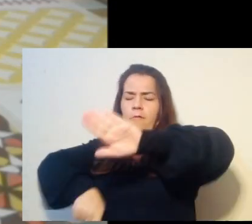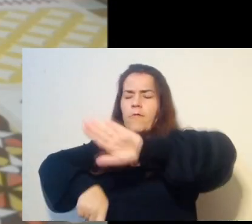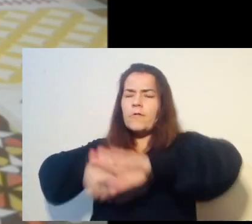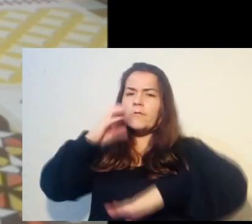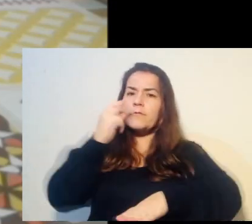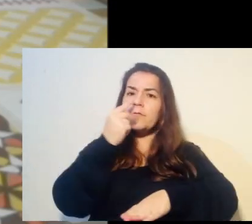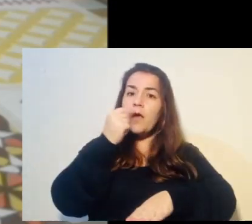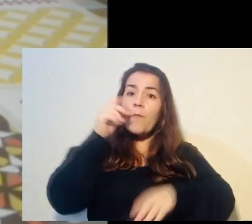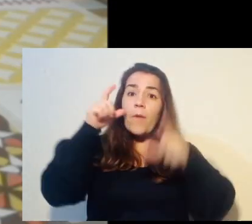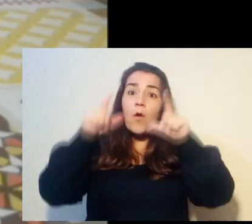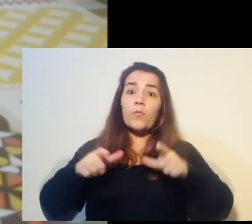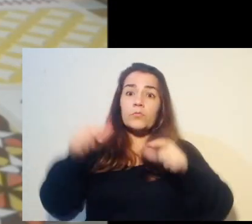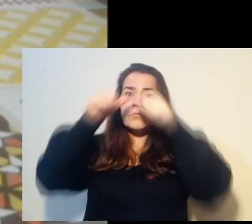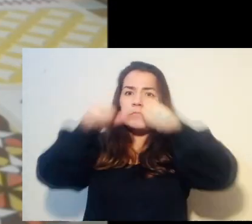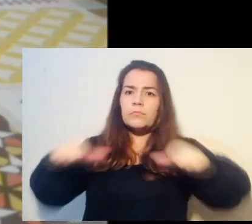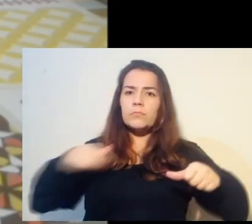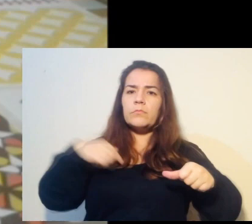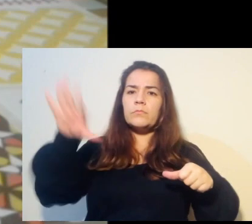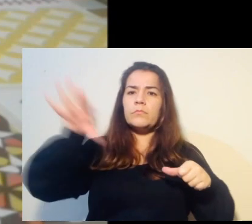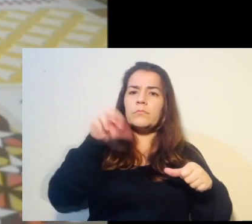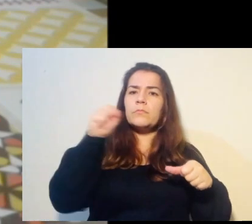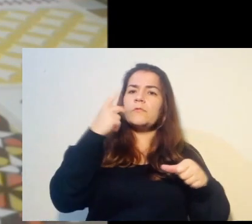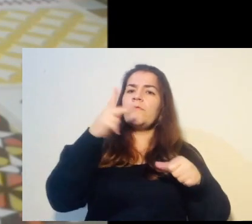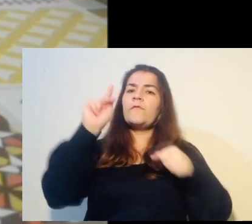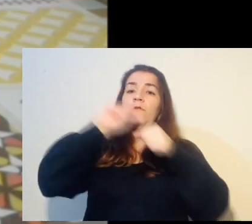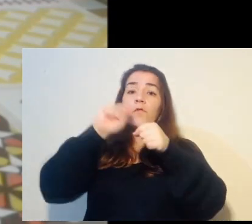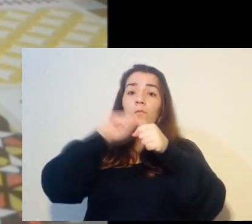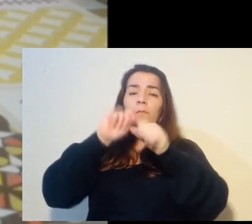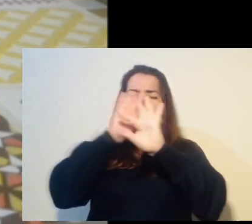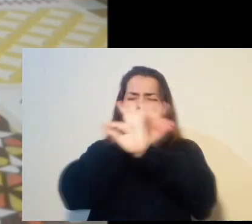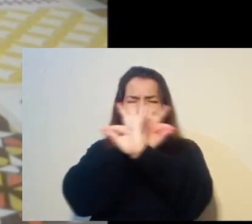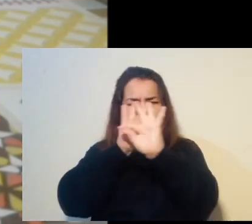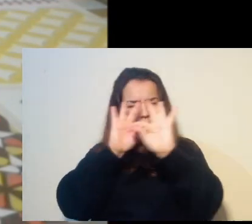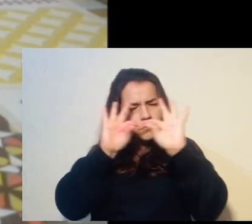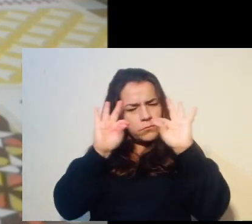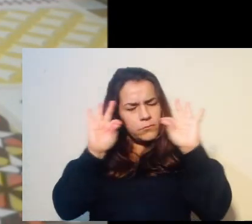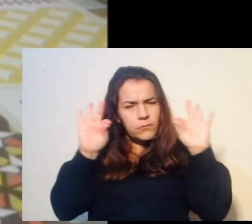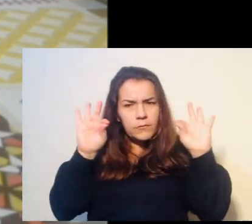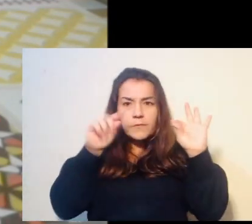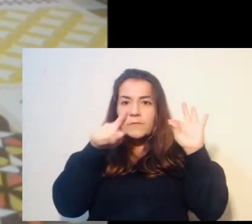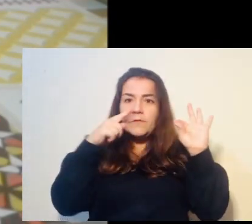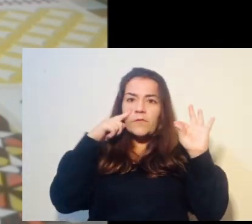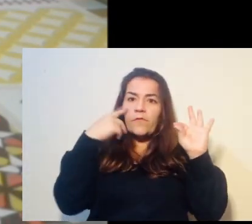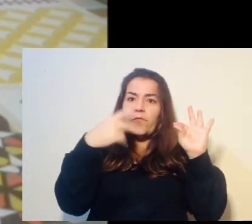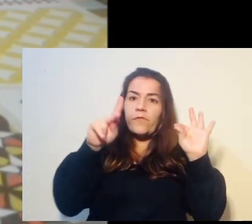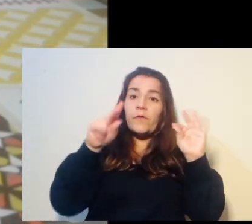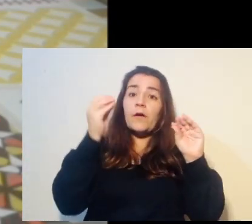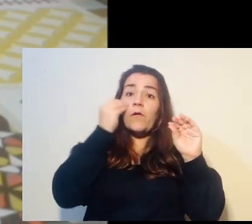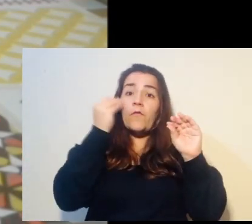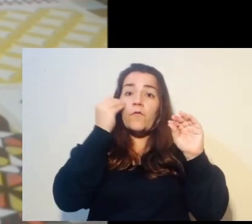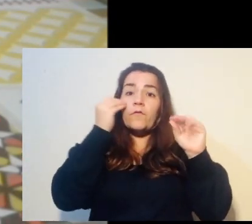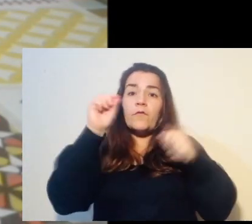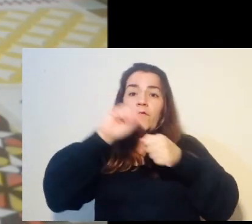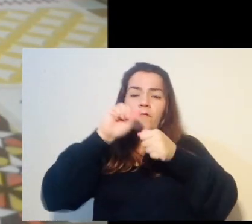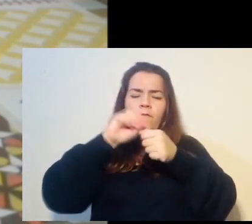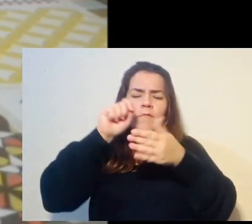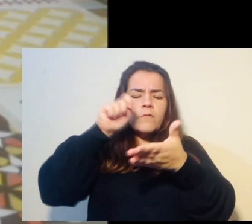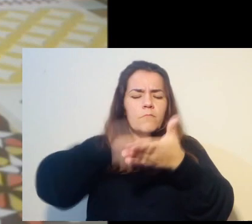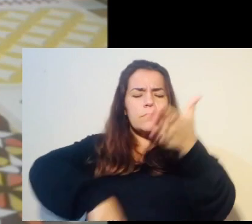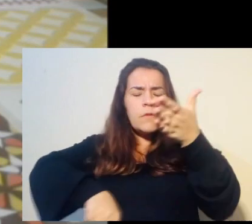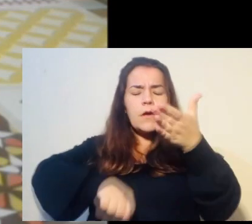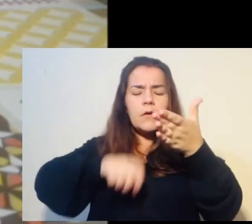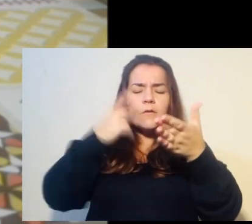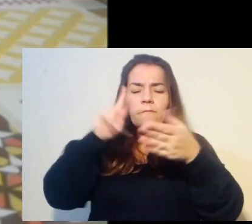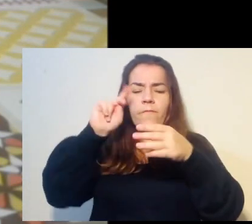com lápis, onde tá, e aí eu pego, no caso eu tô pegando uma broca bem fininha aqui, ó, não dá quase pra ver, e eu faço